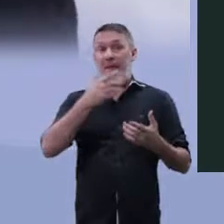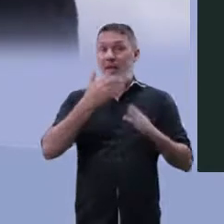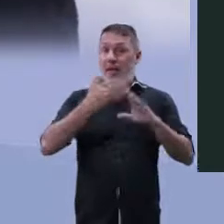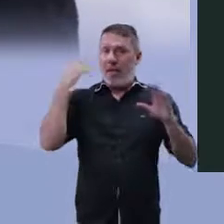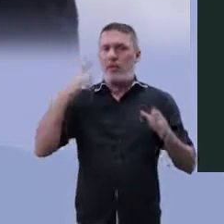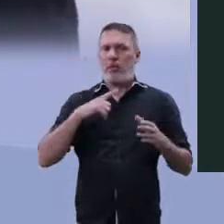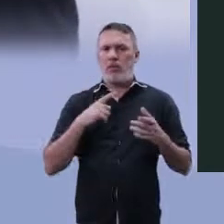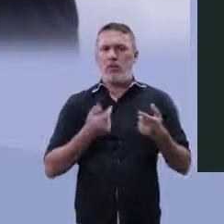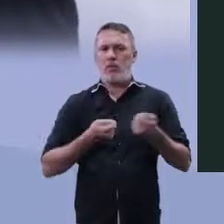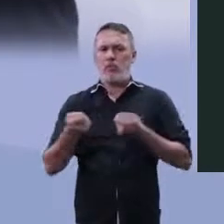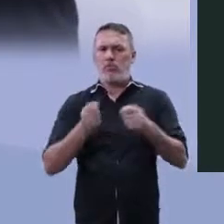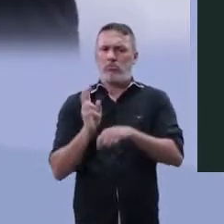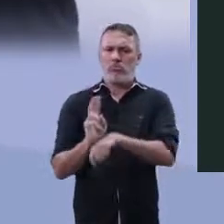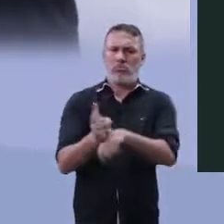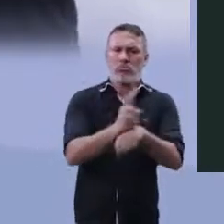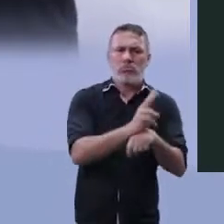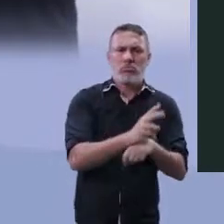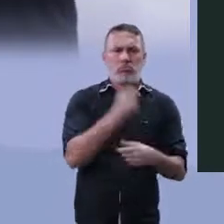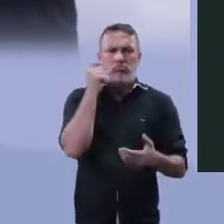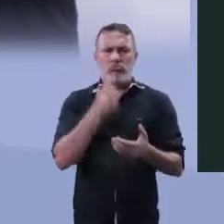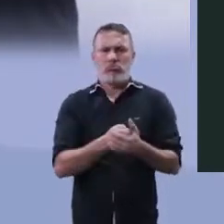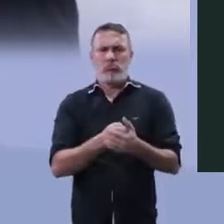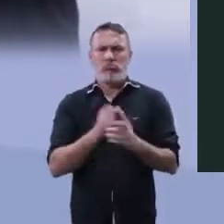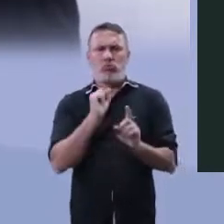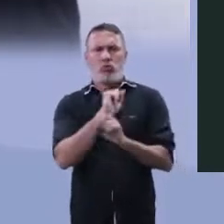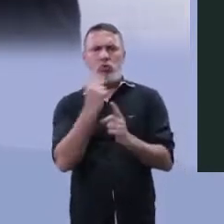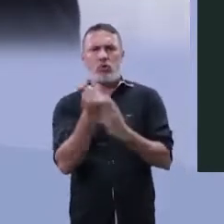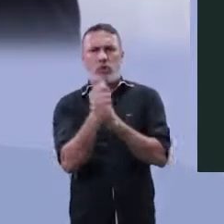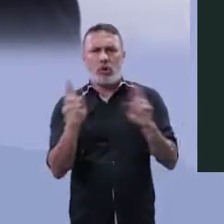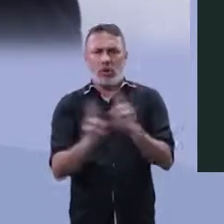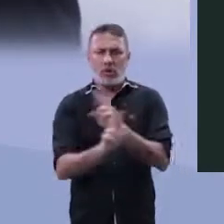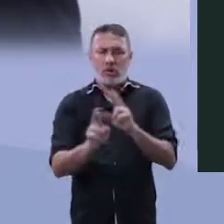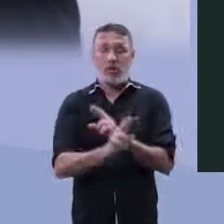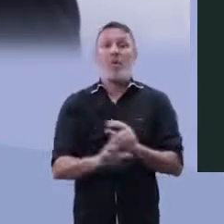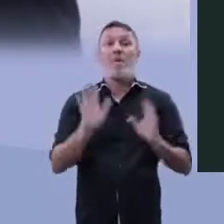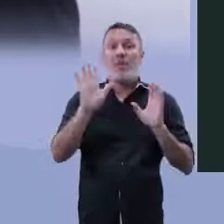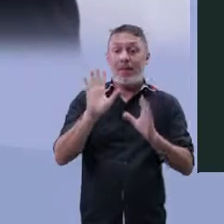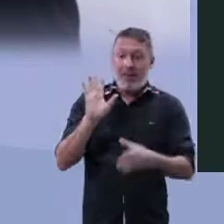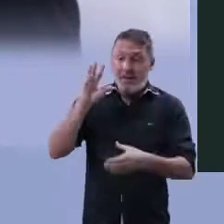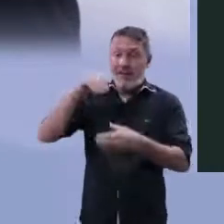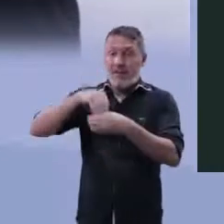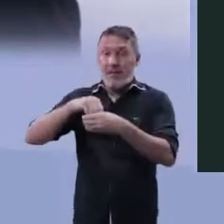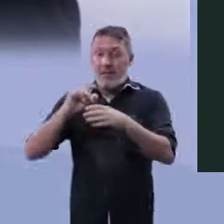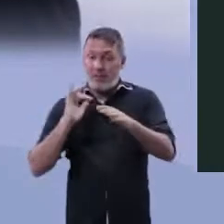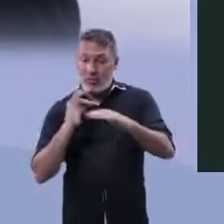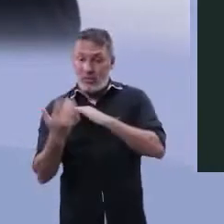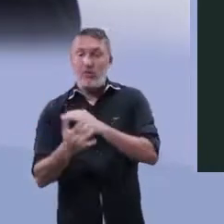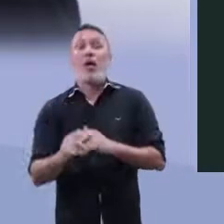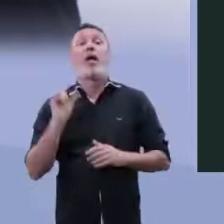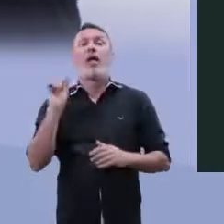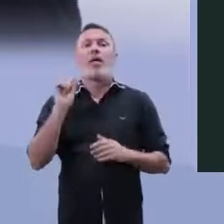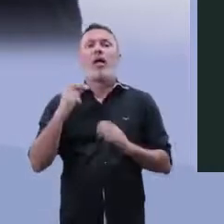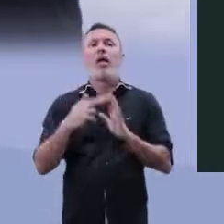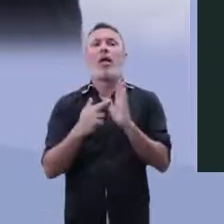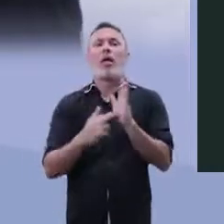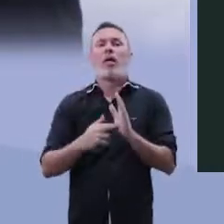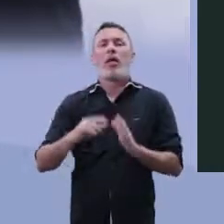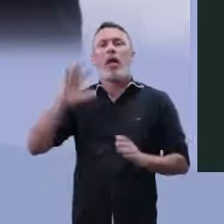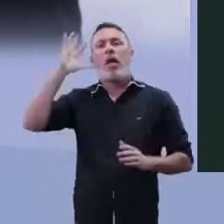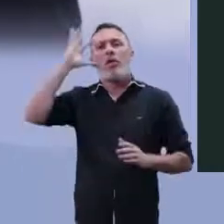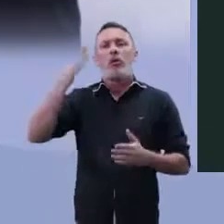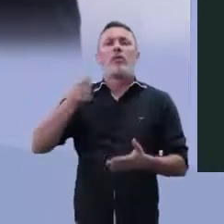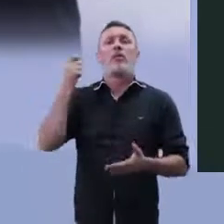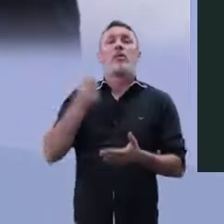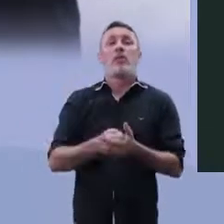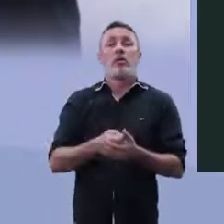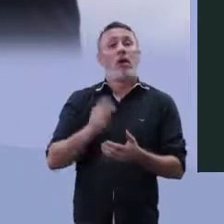Estado, né, que foi durante muito tempo o principal regulador das relações sociais. Numa rede social,